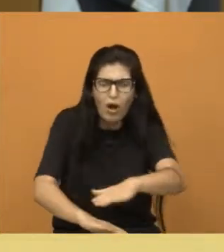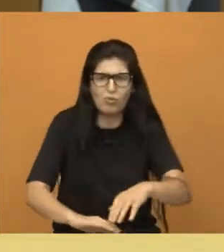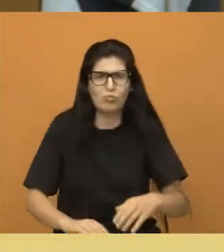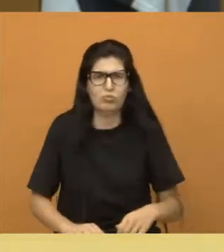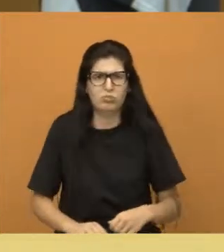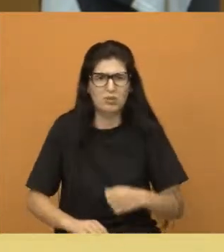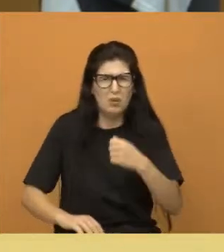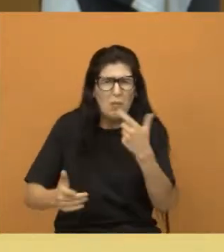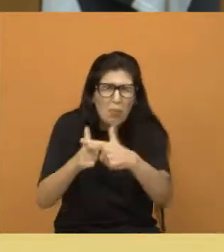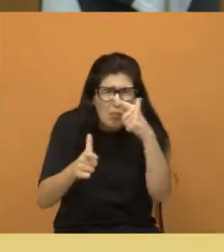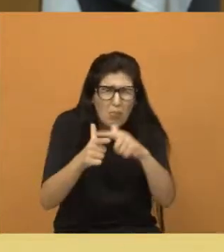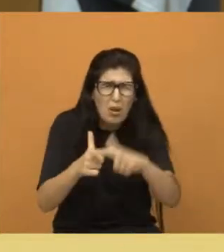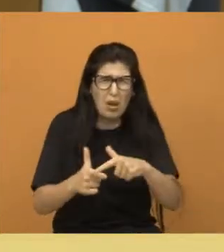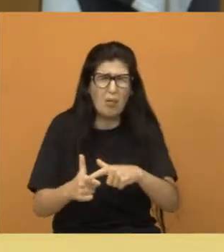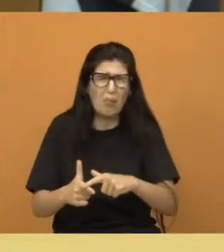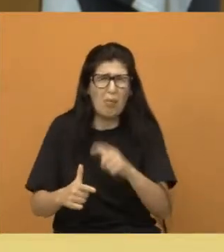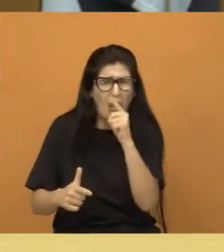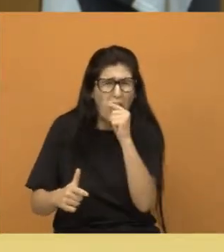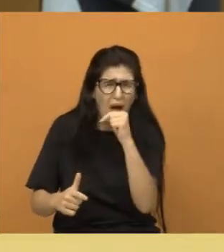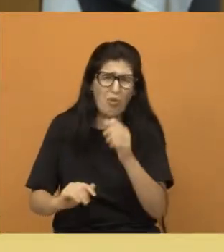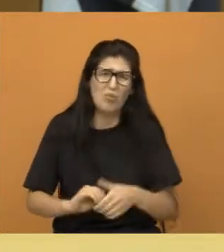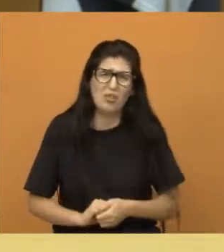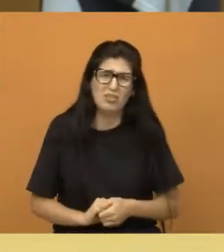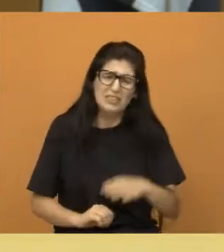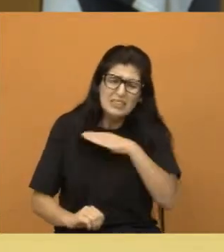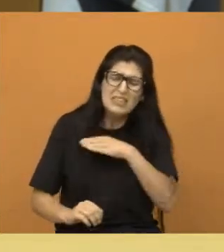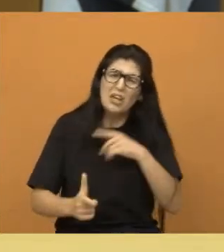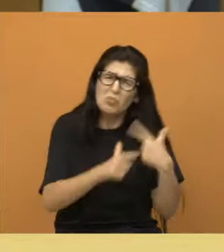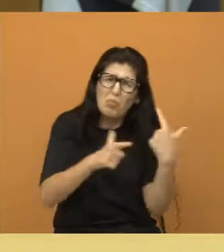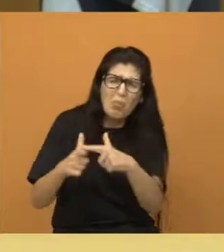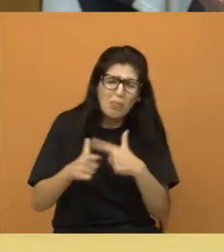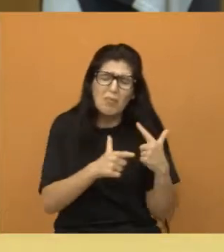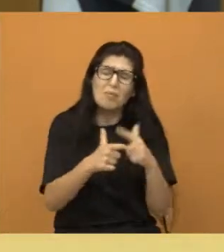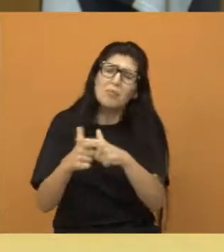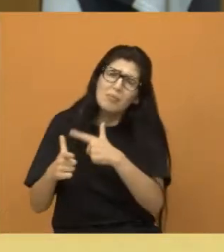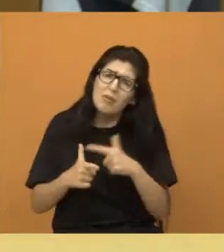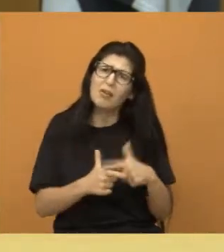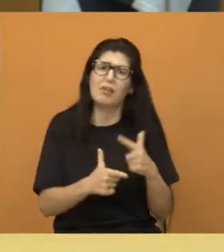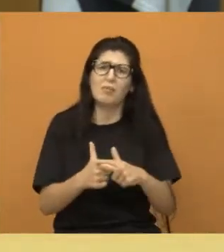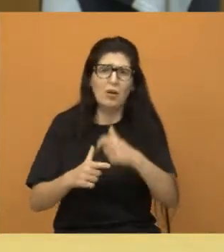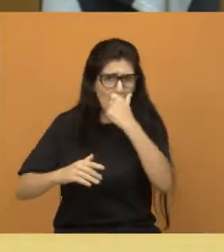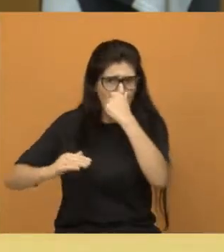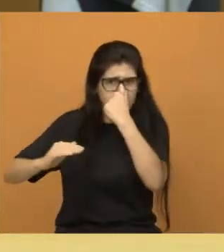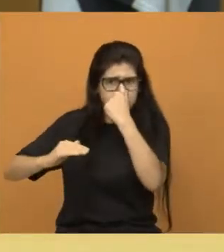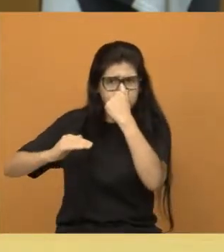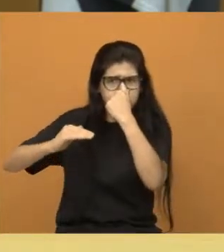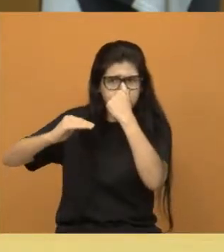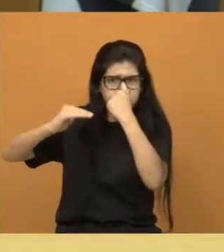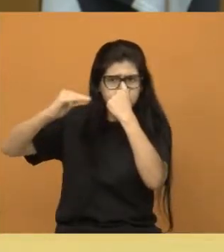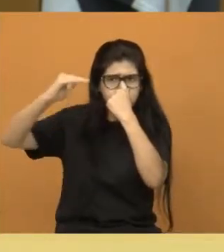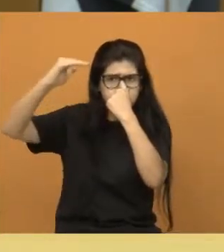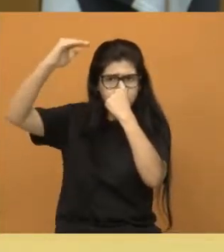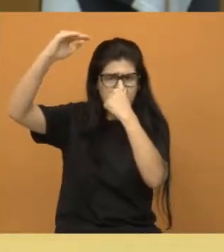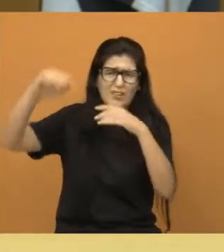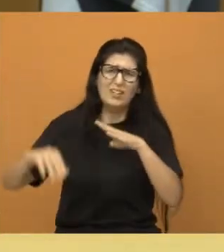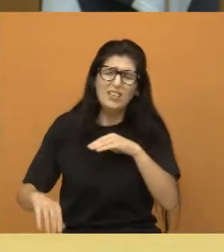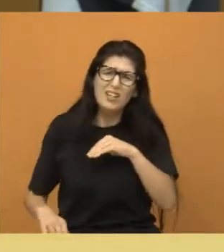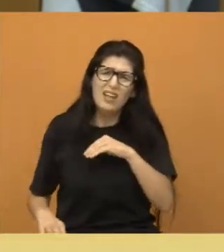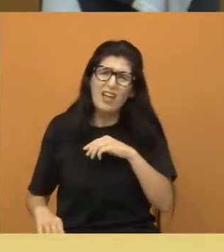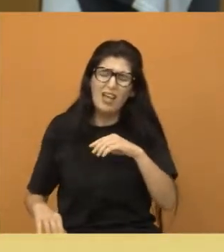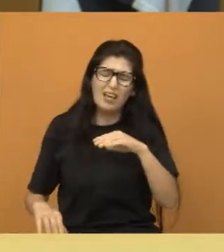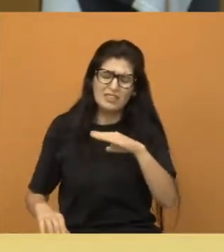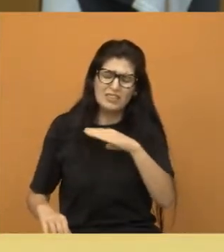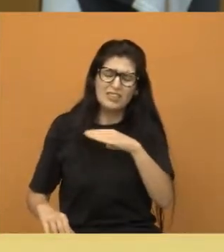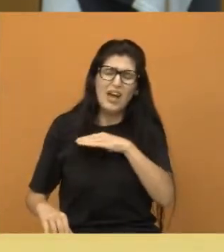saco sem fundo. Cada hora é um flash. E a cidade inundada. Fica aqui a minha contribuição